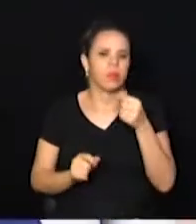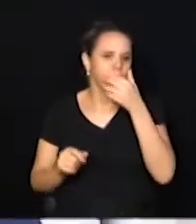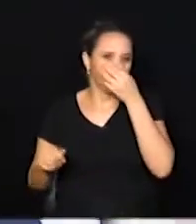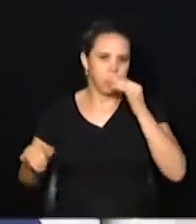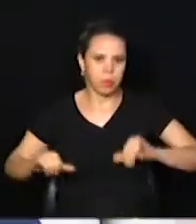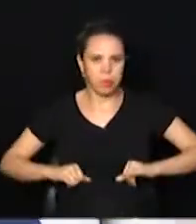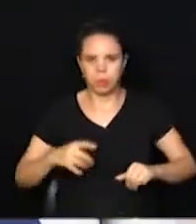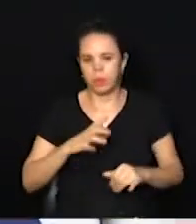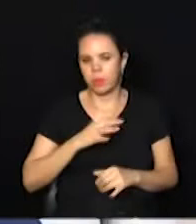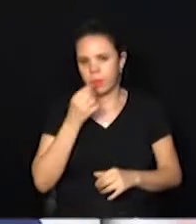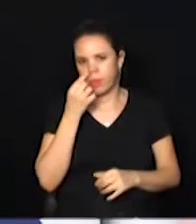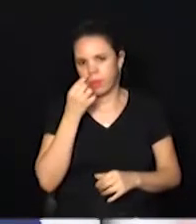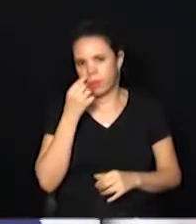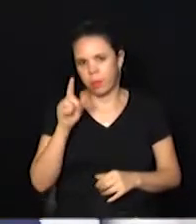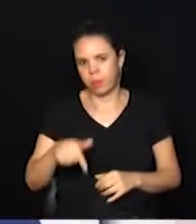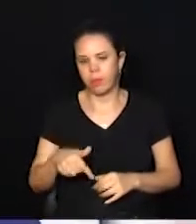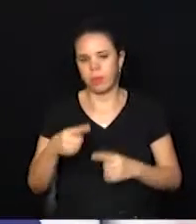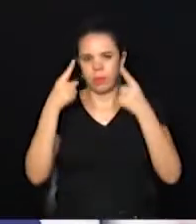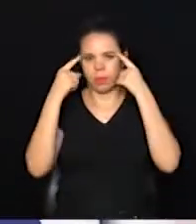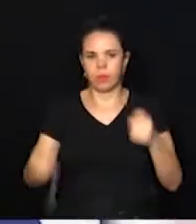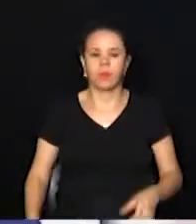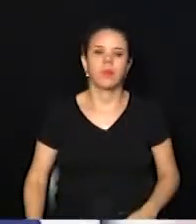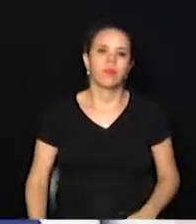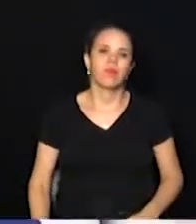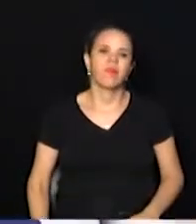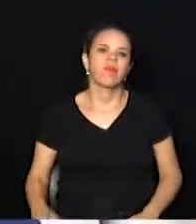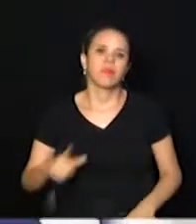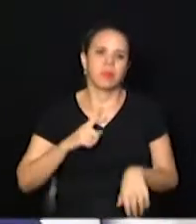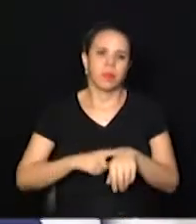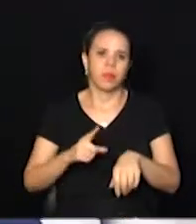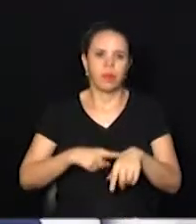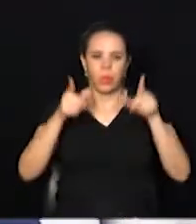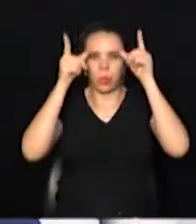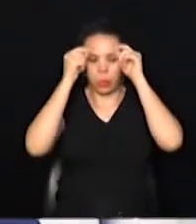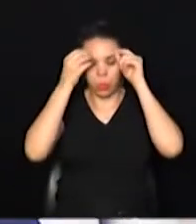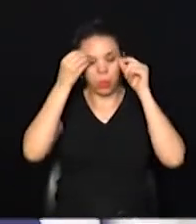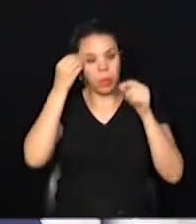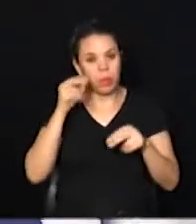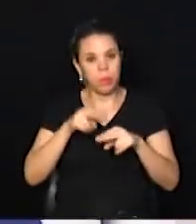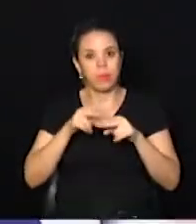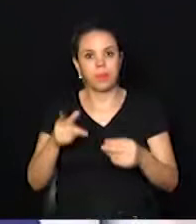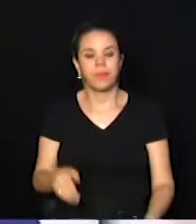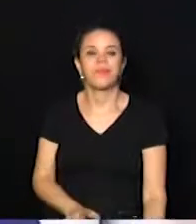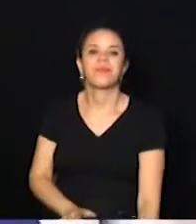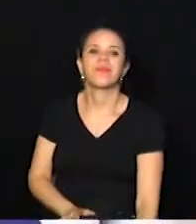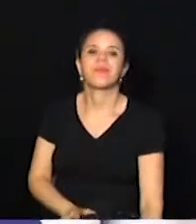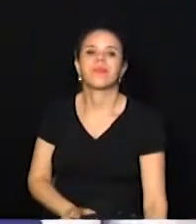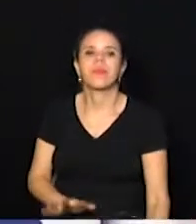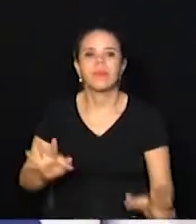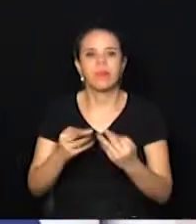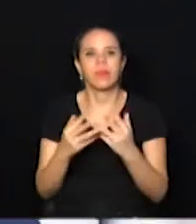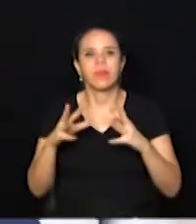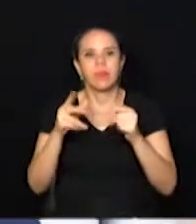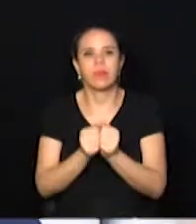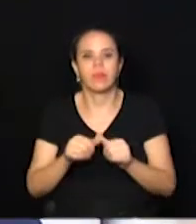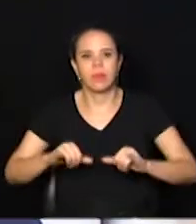nessa cidade com essa violência possa ter um momento de alento. Antes de mais nada, por isso, né? A família, todo mundo que